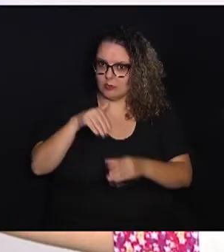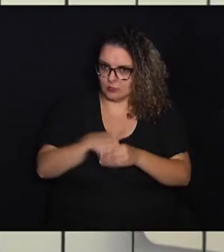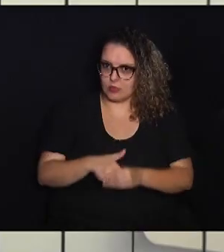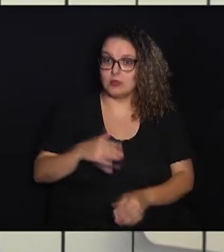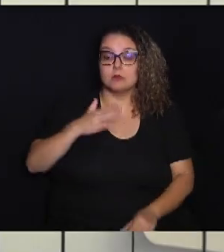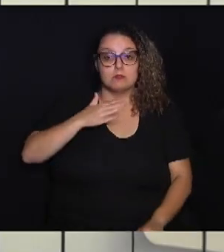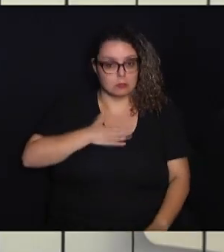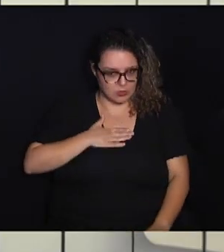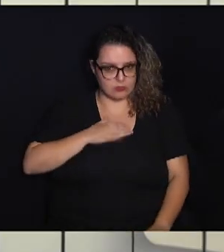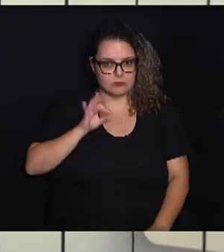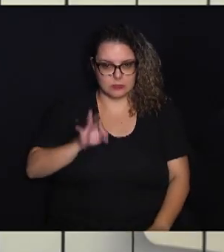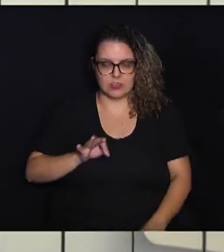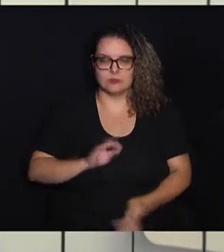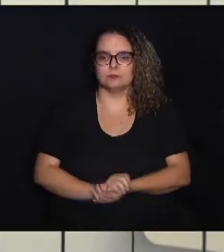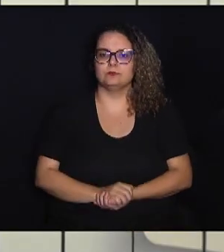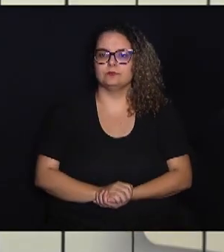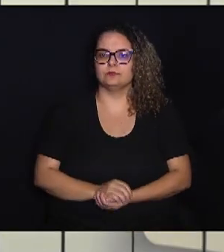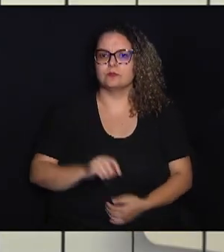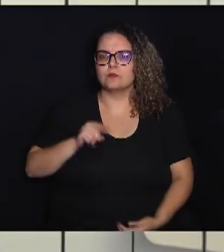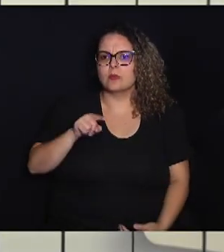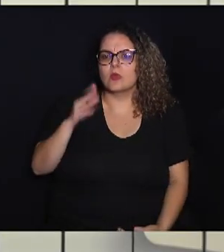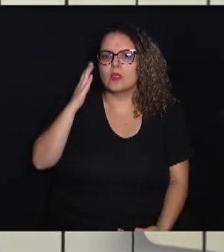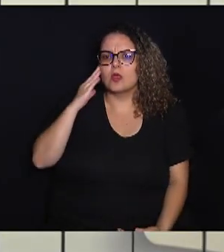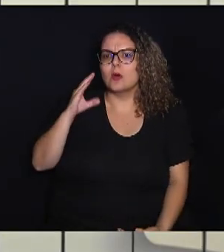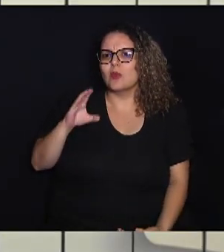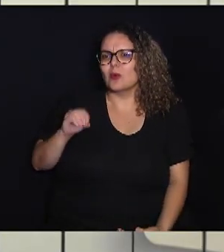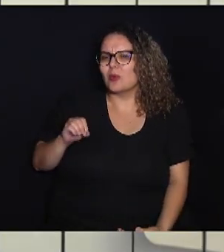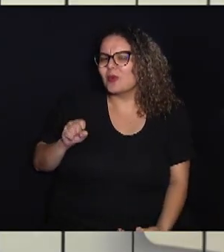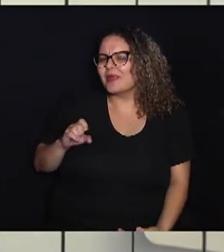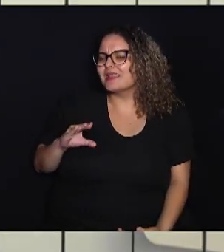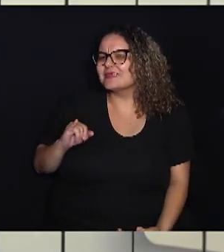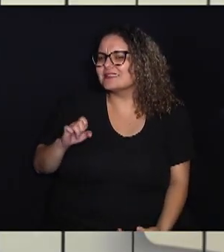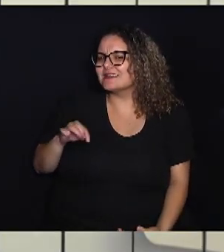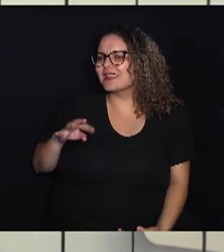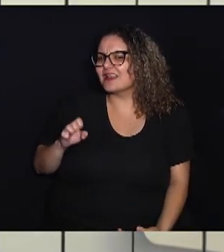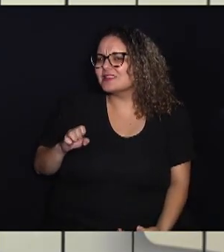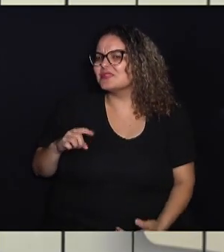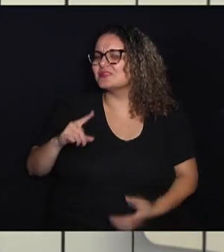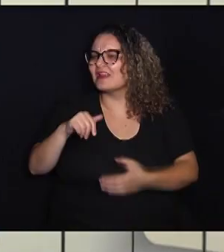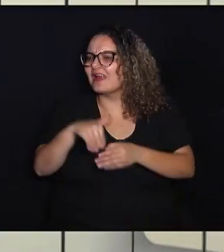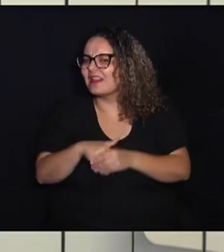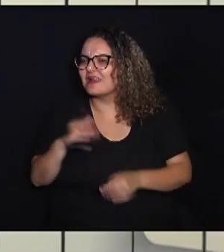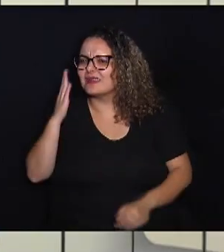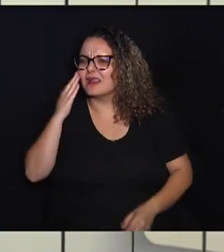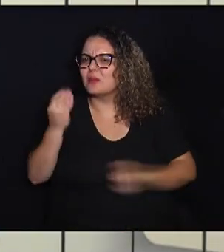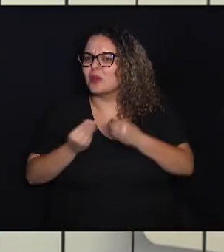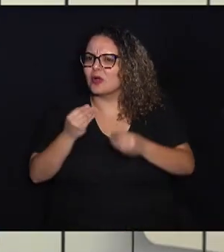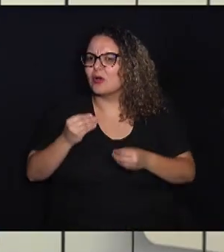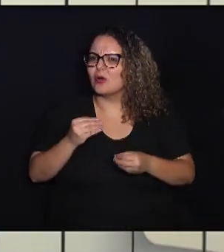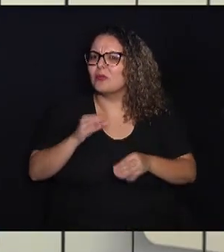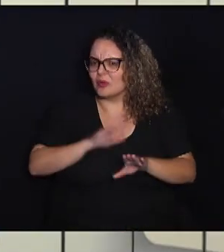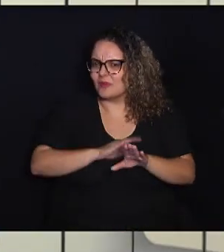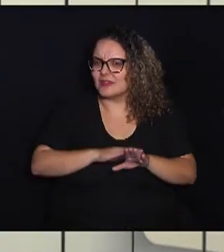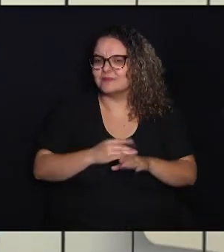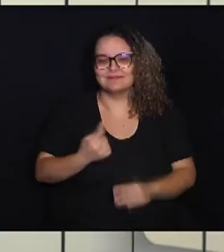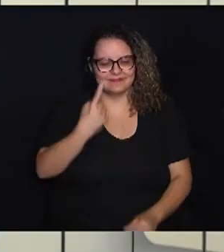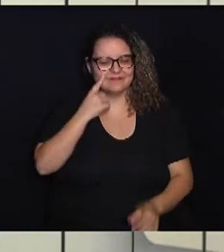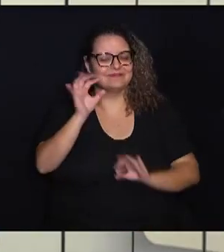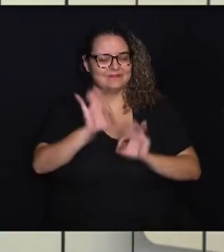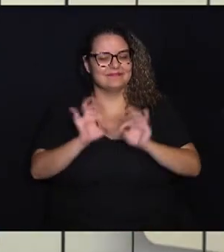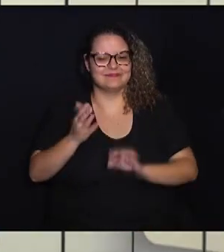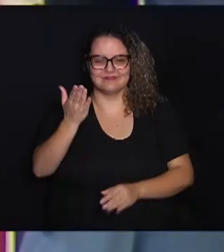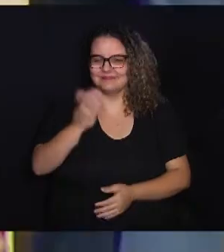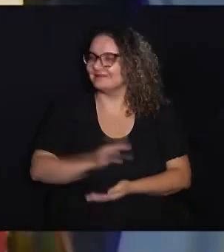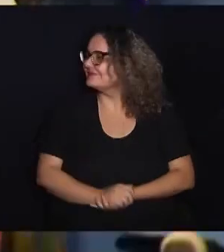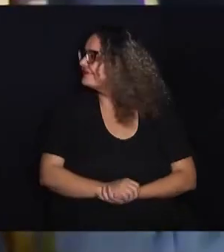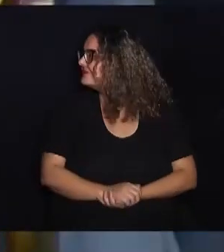meu. Você sabe o que é o quociente eleitoral? Sabe como ele funciona? Confira na reportagem que nós preparamos para